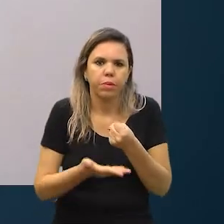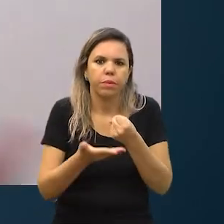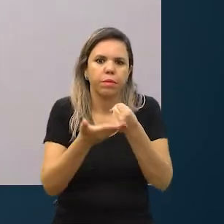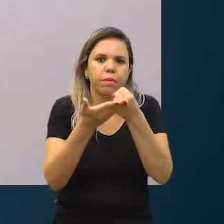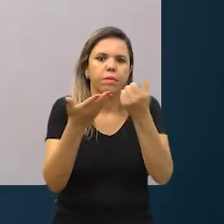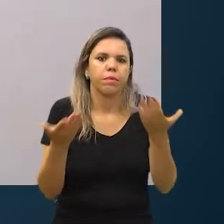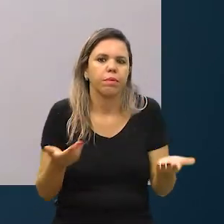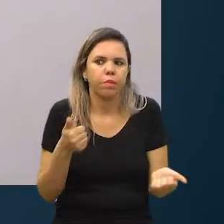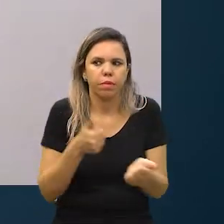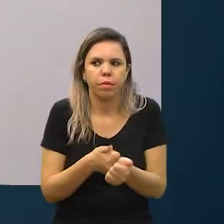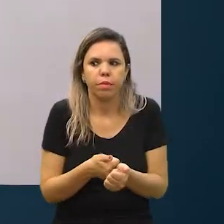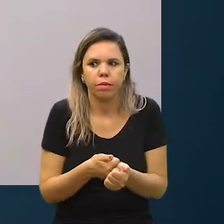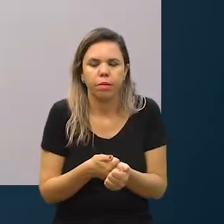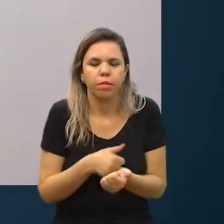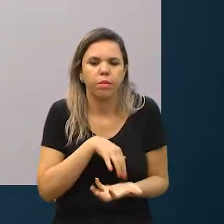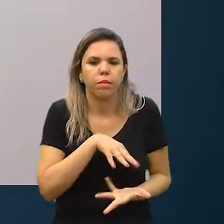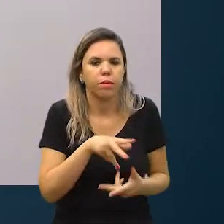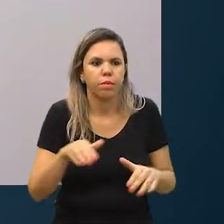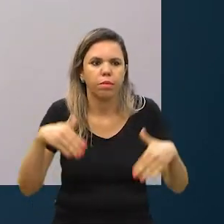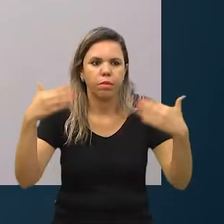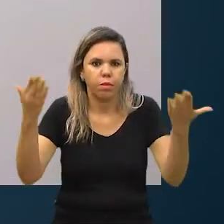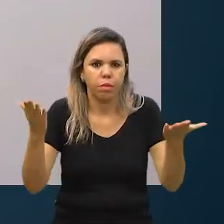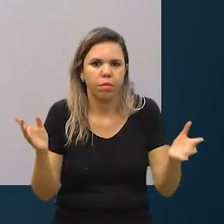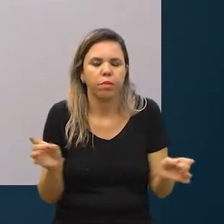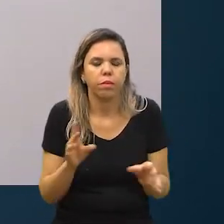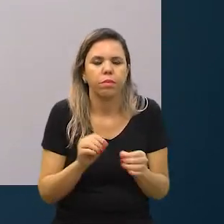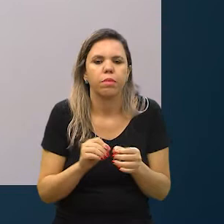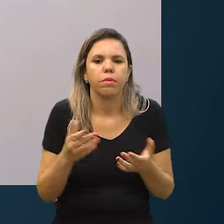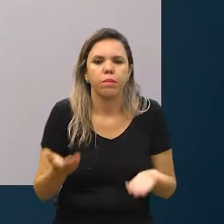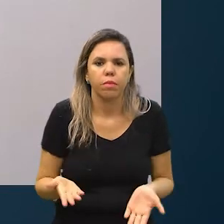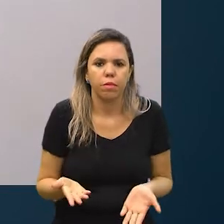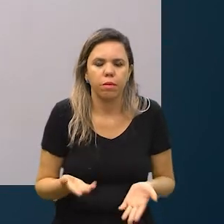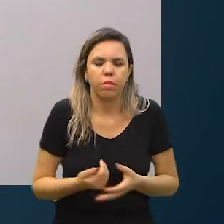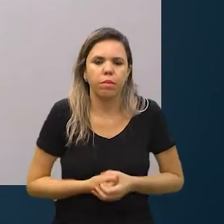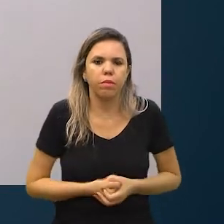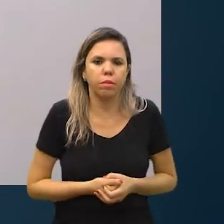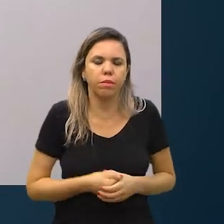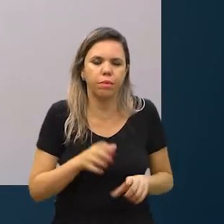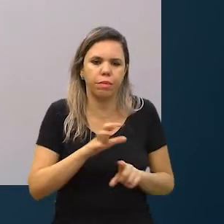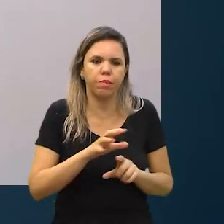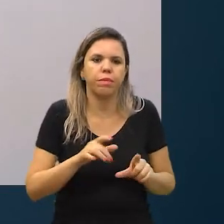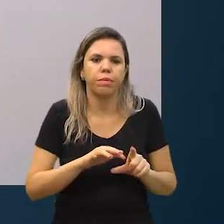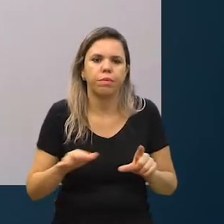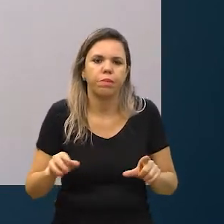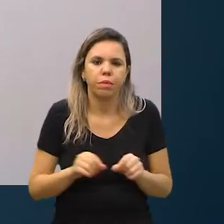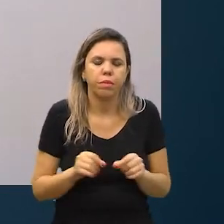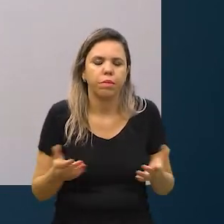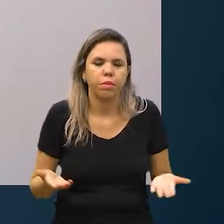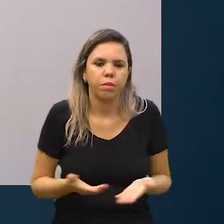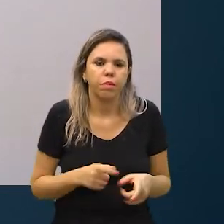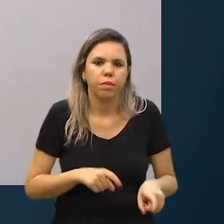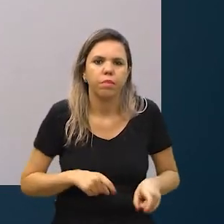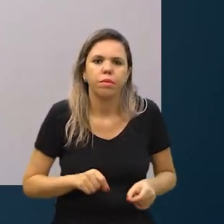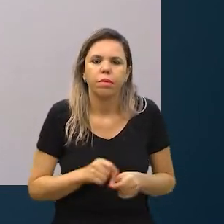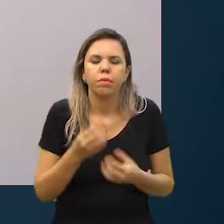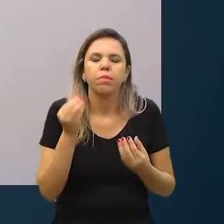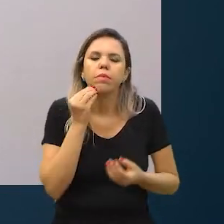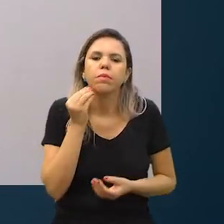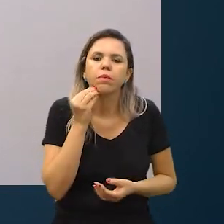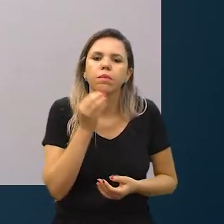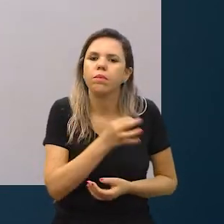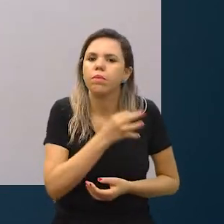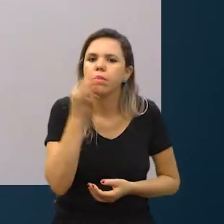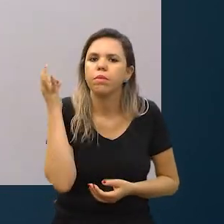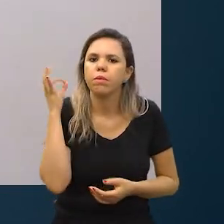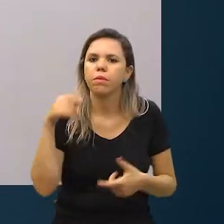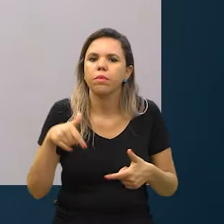pequenininho, perto, né, do que o mundo lá fora já está fazendo. Então, assim, você ser um influenciador digital no agro hoje é uma oportunidade